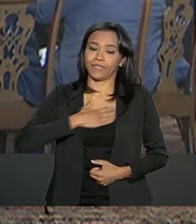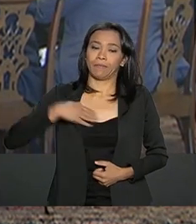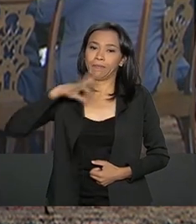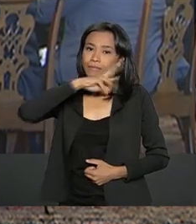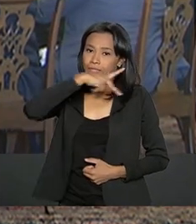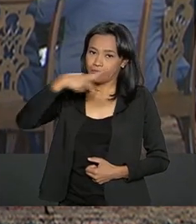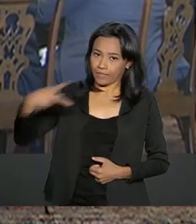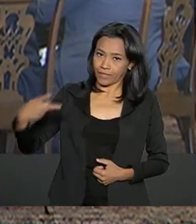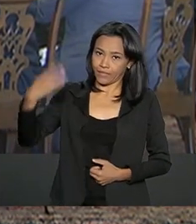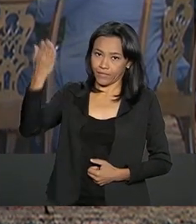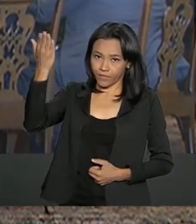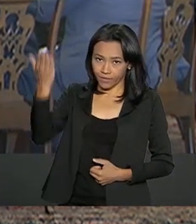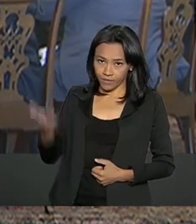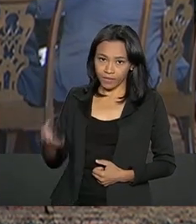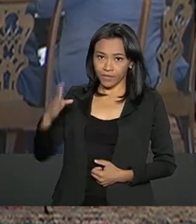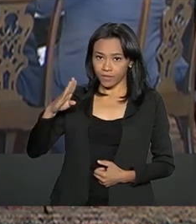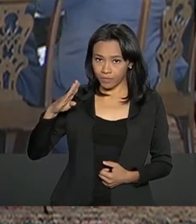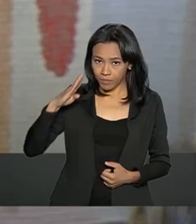presidentes,